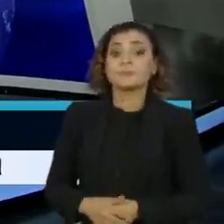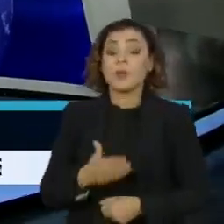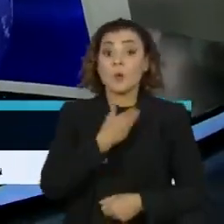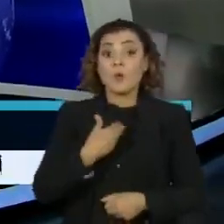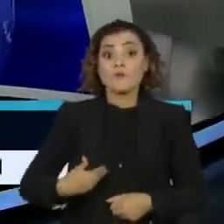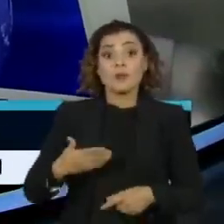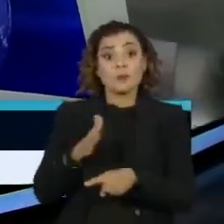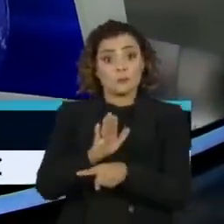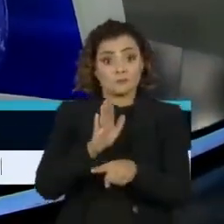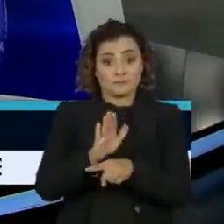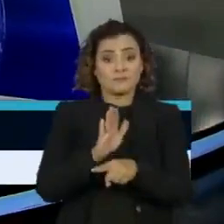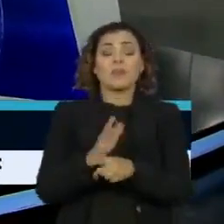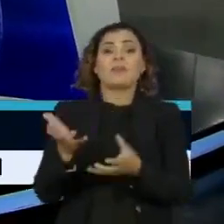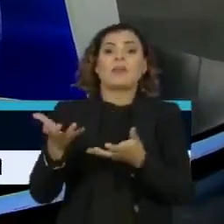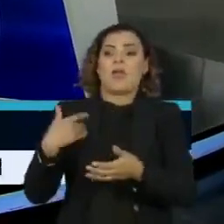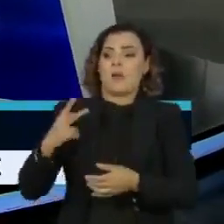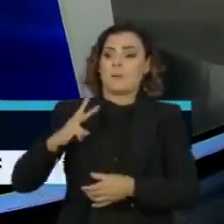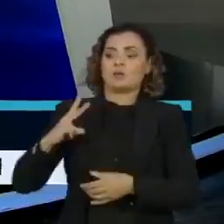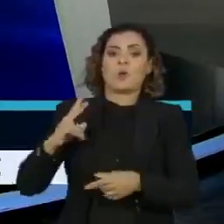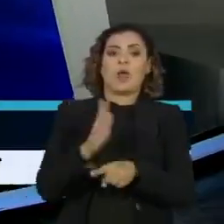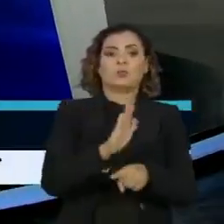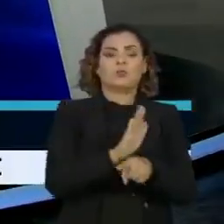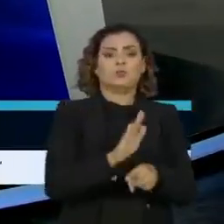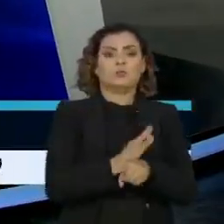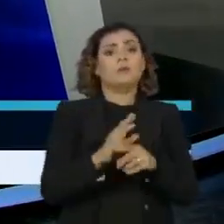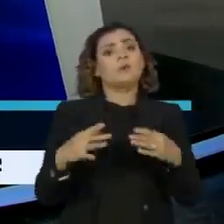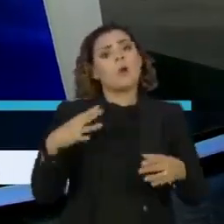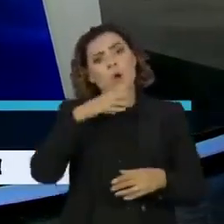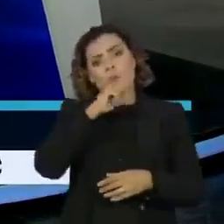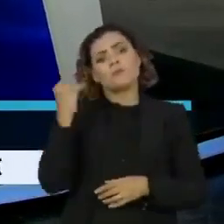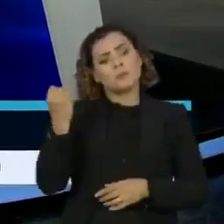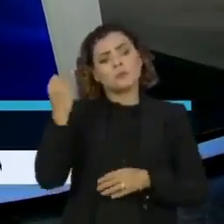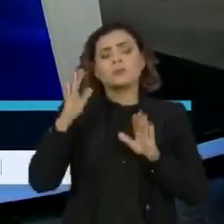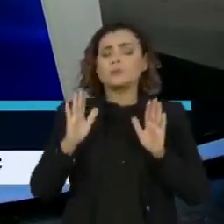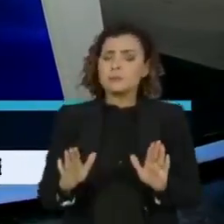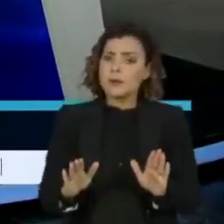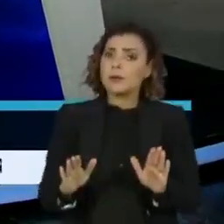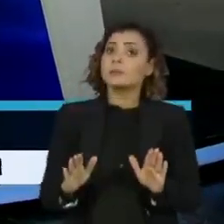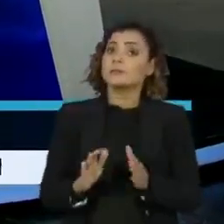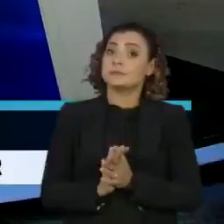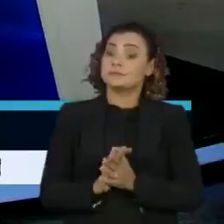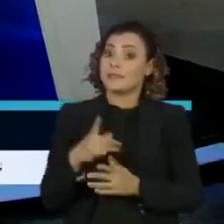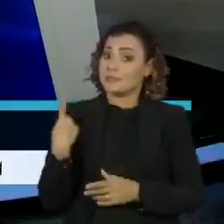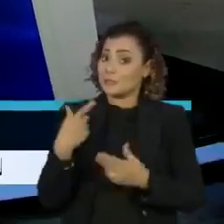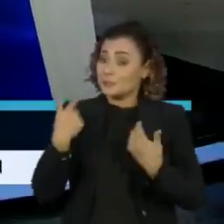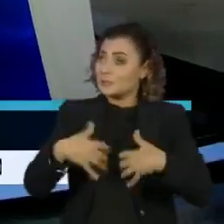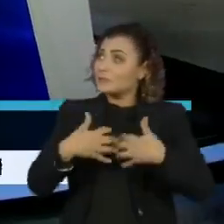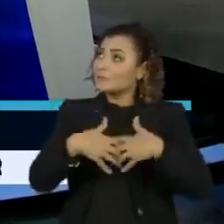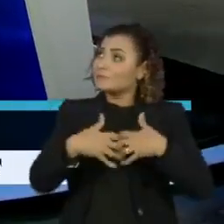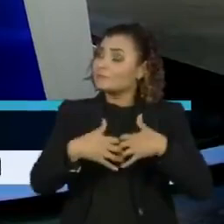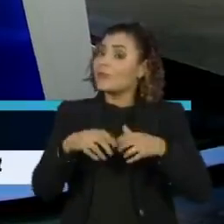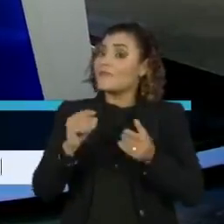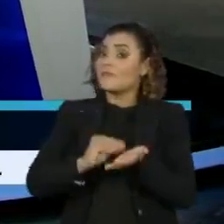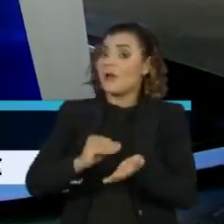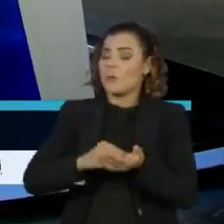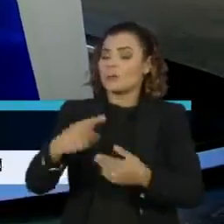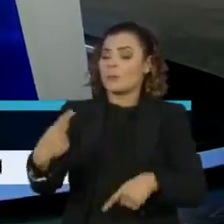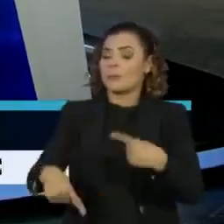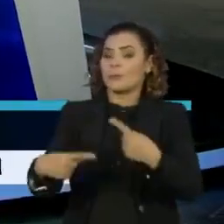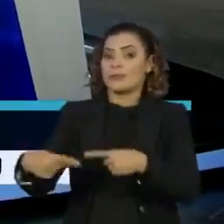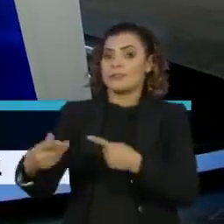ajuda do setor privado, que ele falou dessa necessidade, claro que é fundamental, mas também a gente tem que pensar que faltam aí